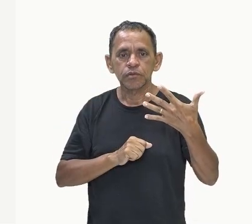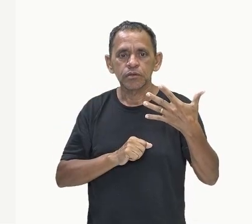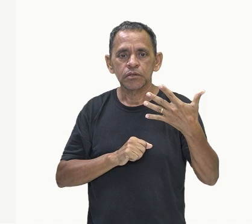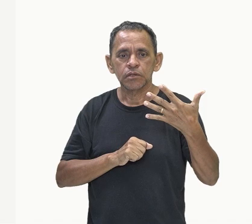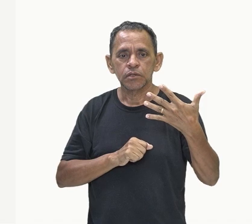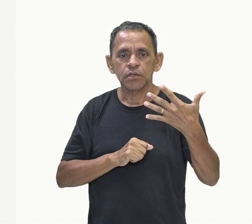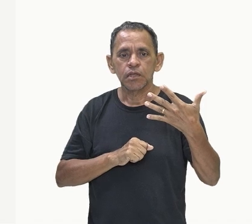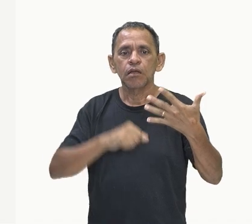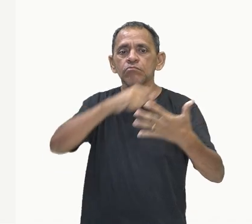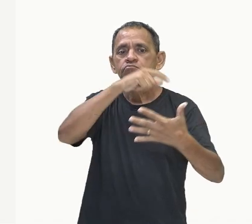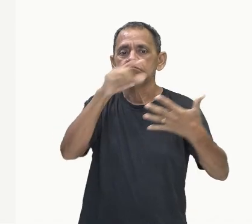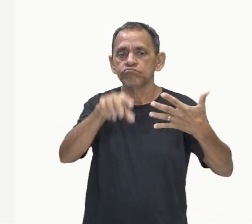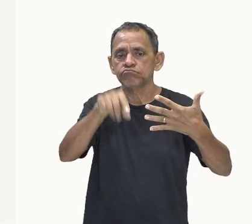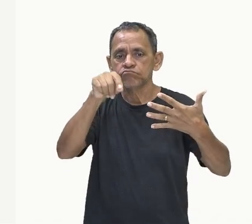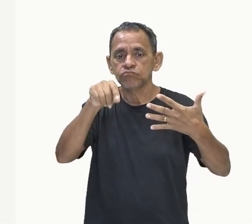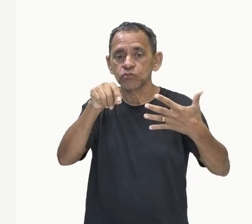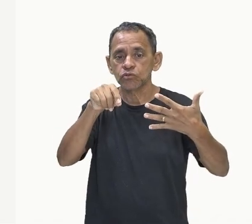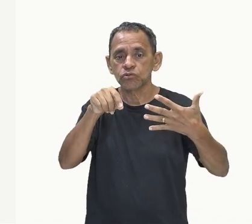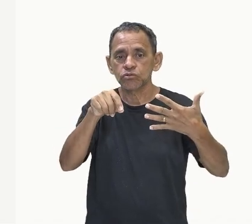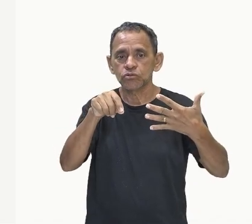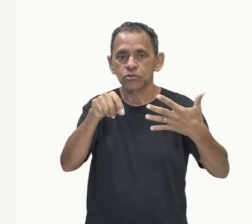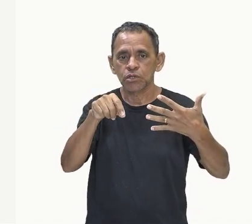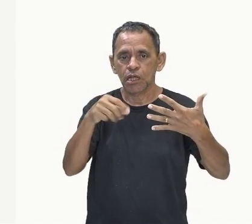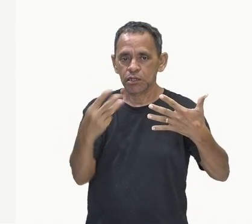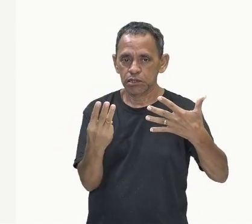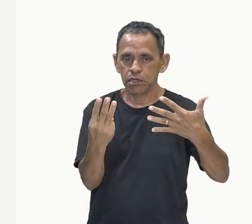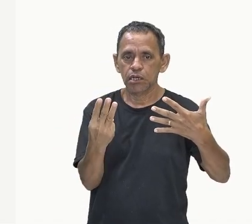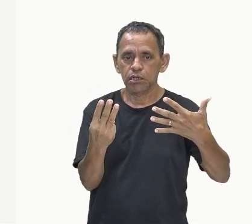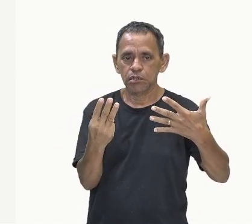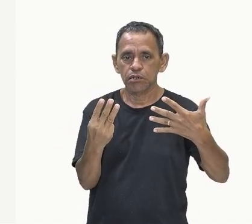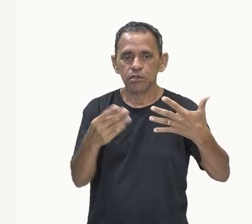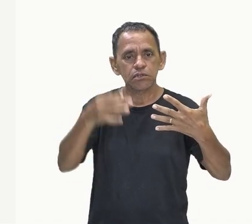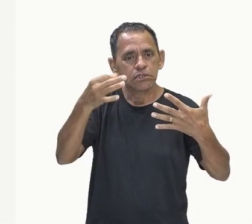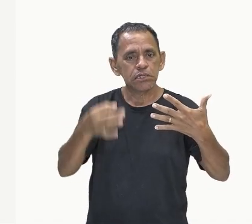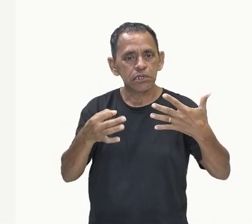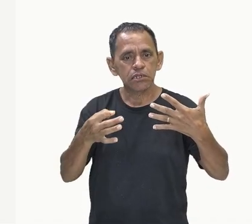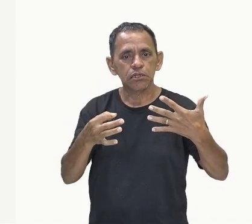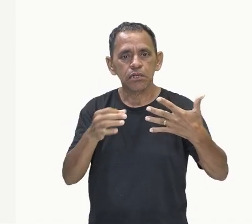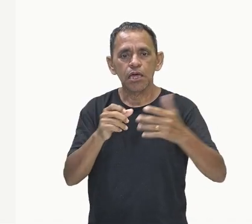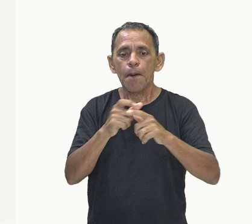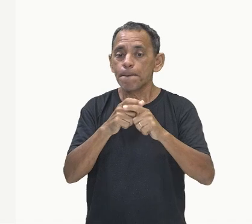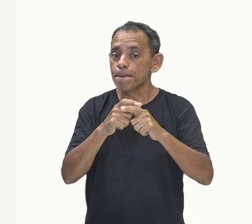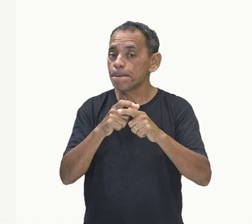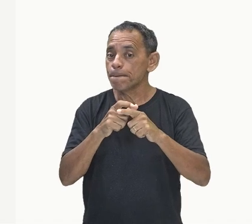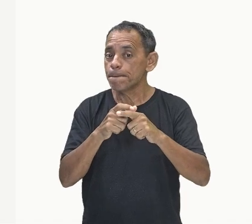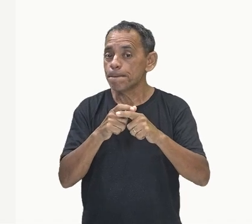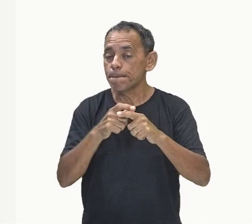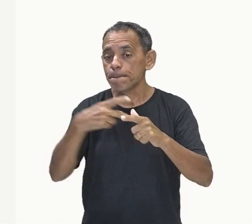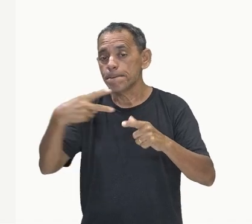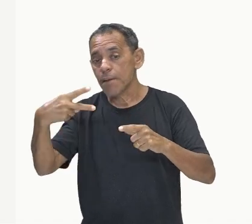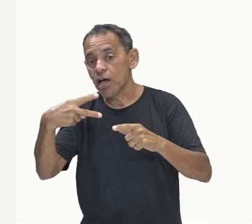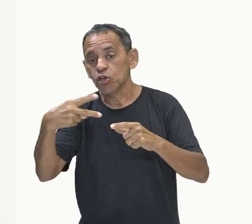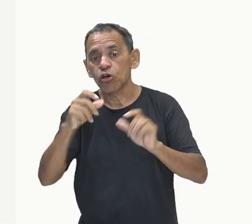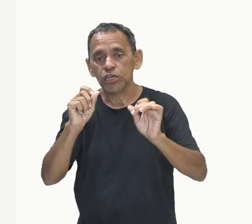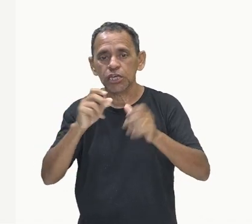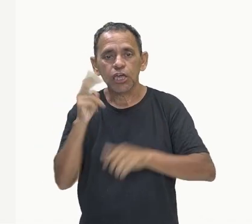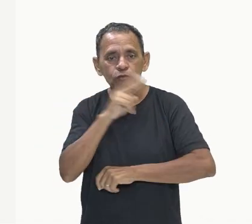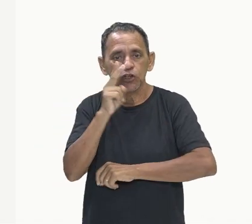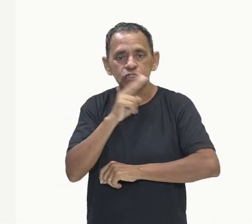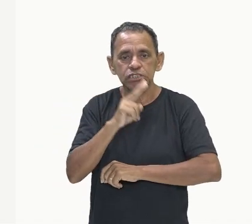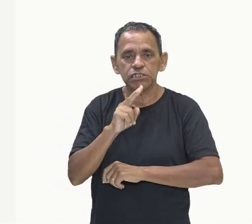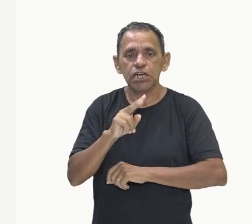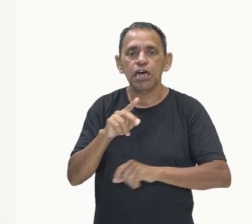A velocidade aqui, ó, é maior do que a velocidade em H. Então, aqui eu tenho que estão corretas apenas